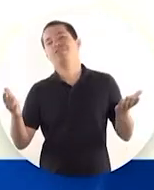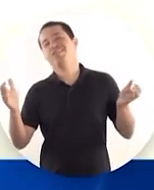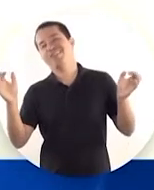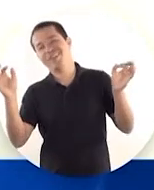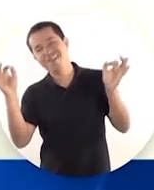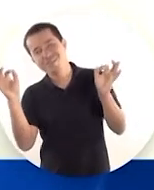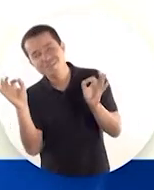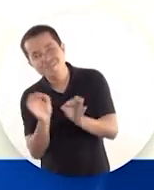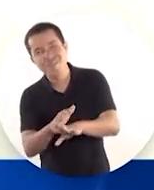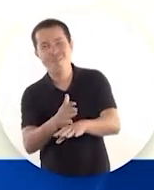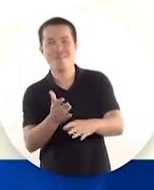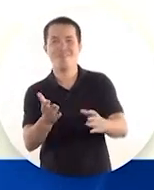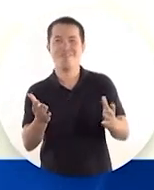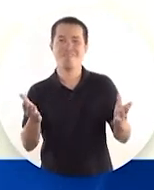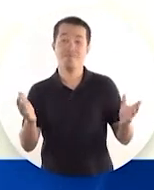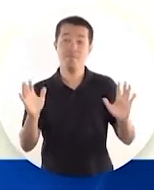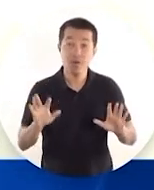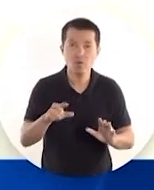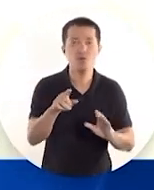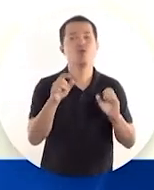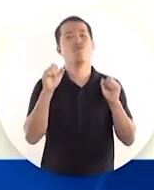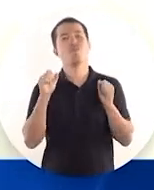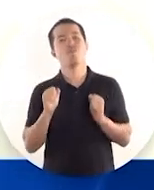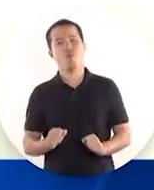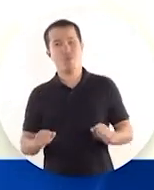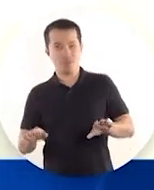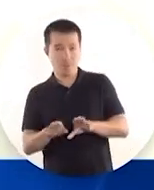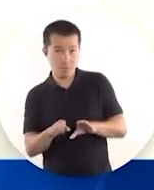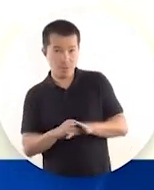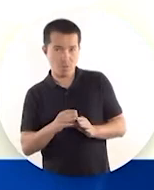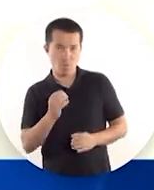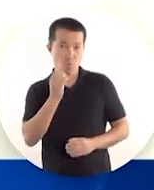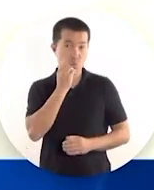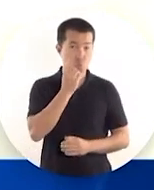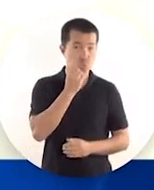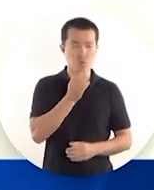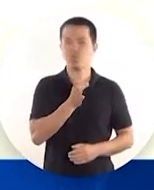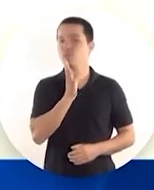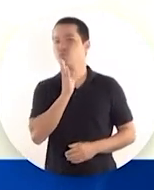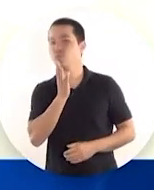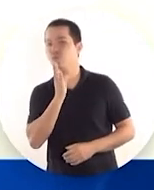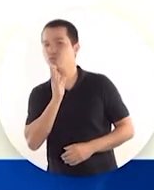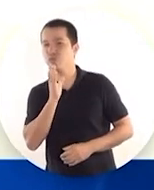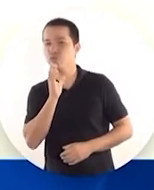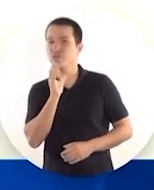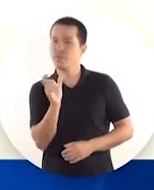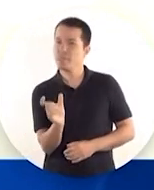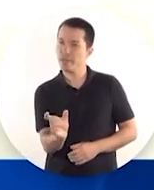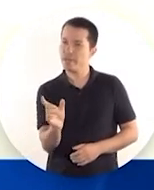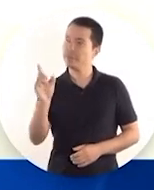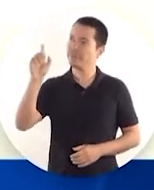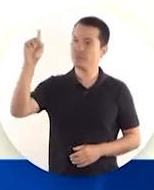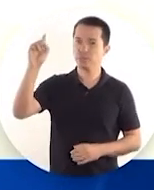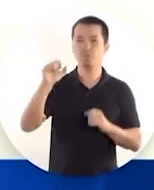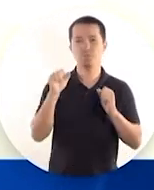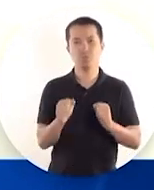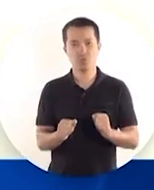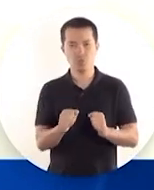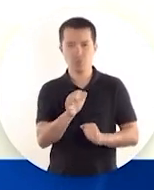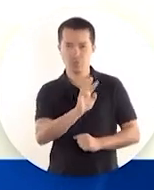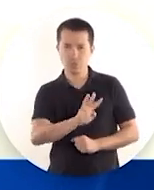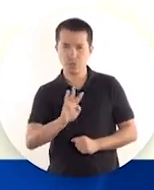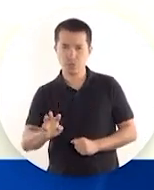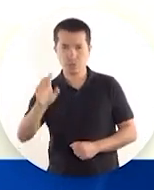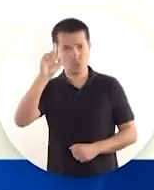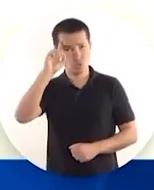O programa de hoje vai ficando por aqui, mas você ainda tem muito material, muito mais oportunidades para conhecer a respeito da Palavra de